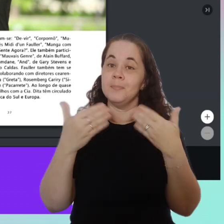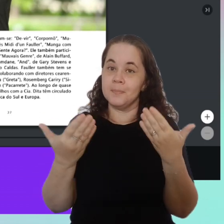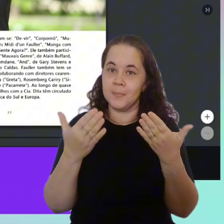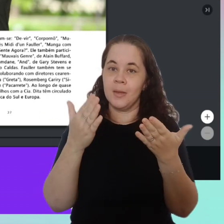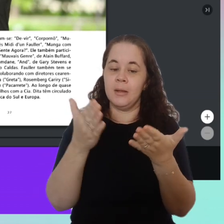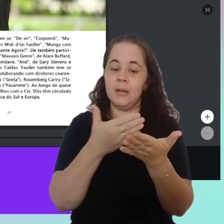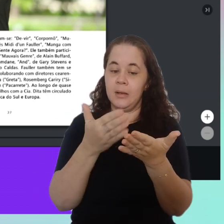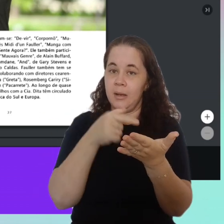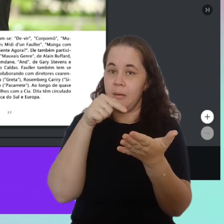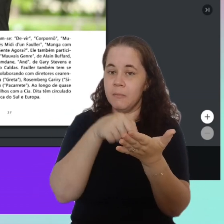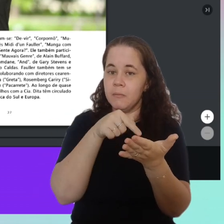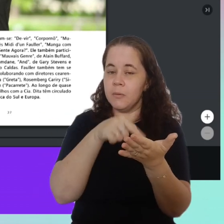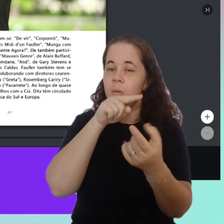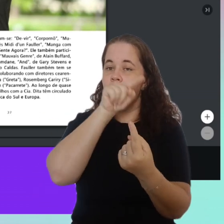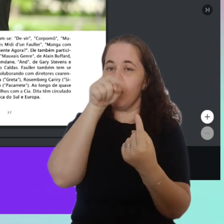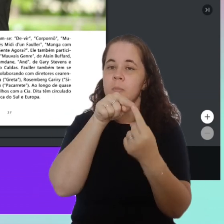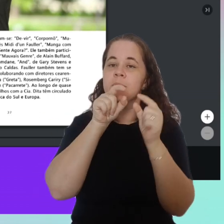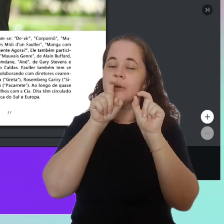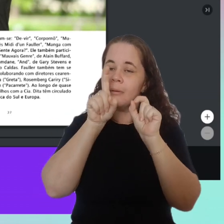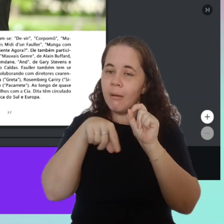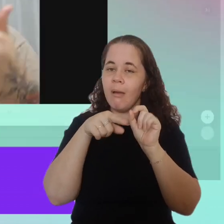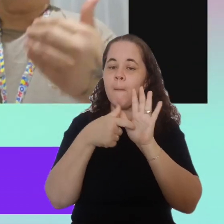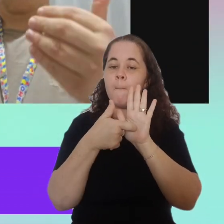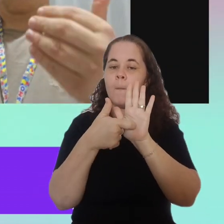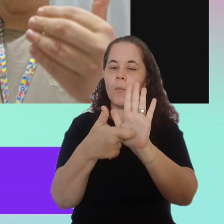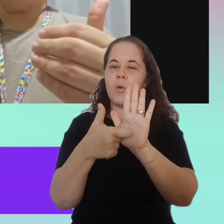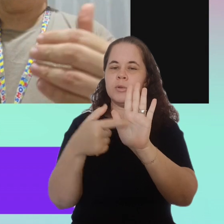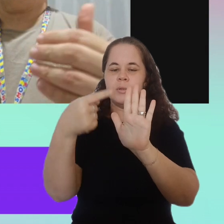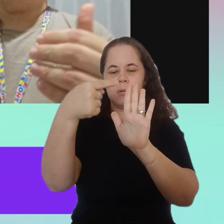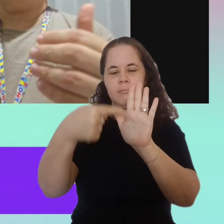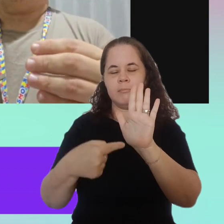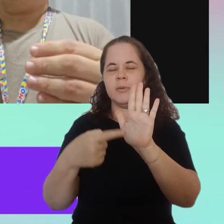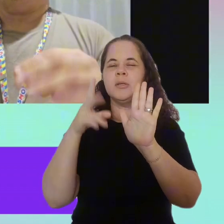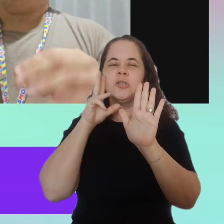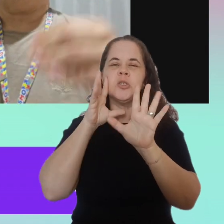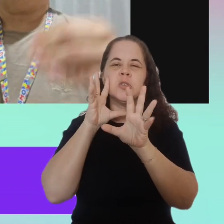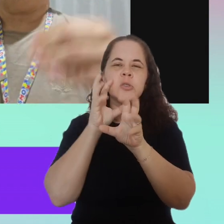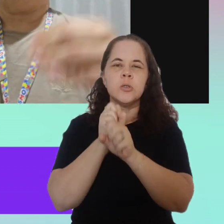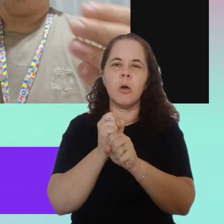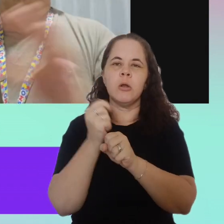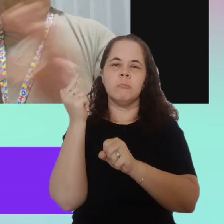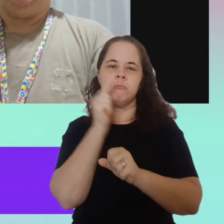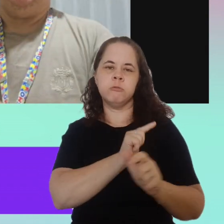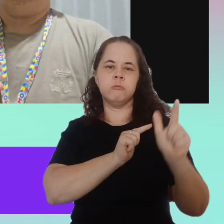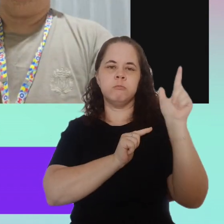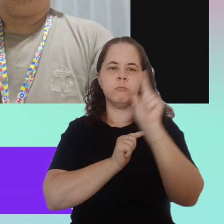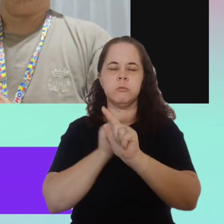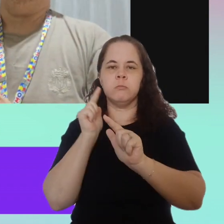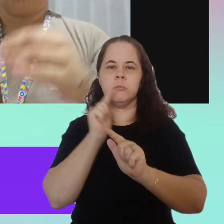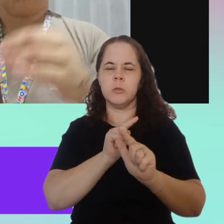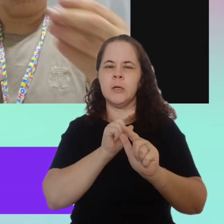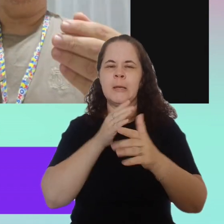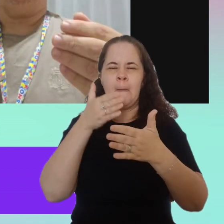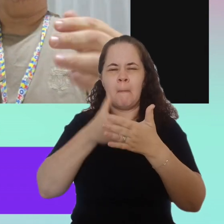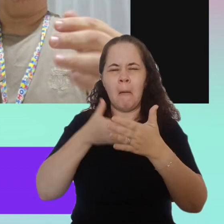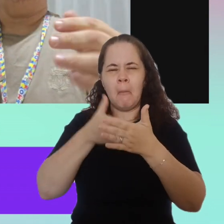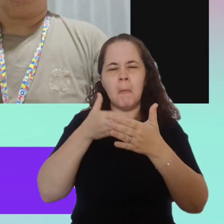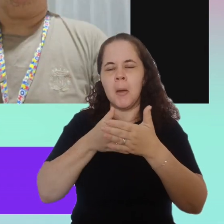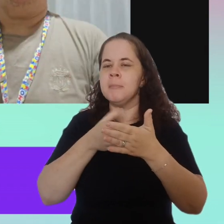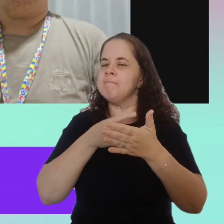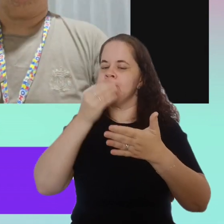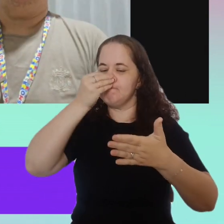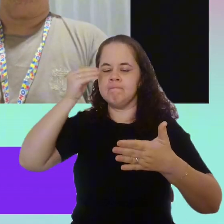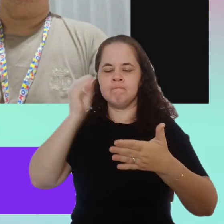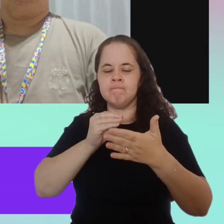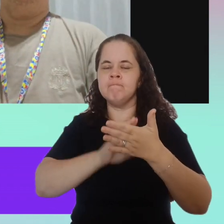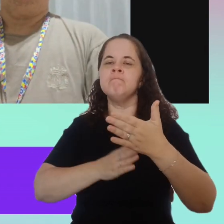para isso, para mostrar as suas conquistas, apesar de, né? Apesar é, de qualquer